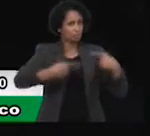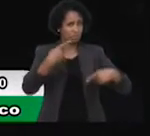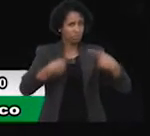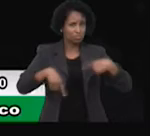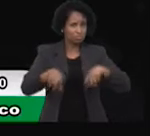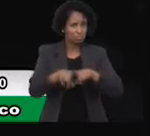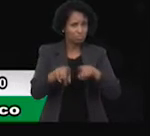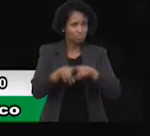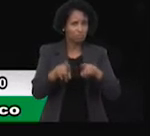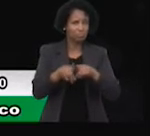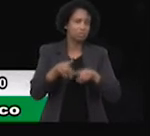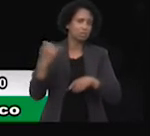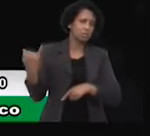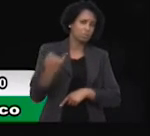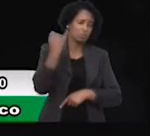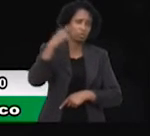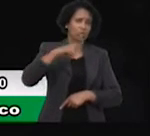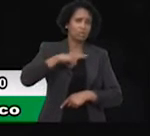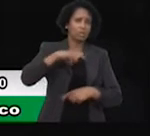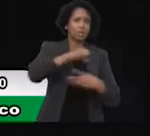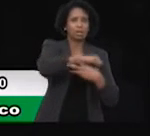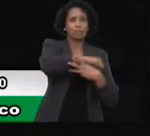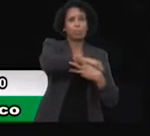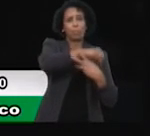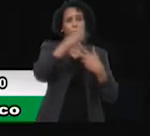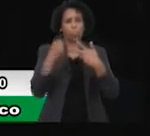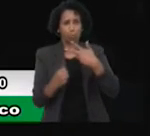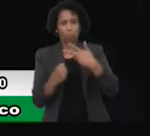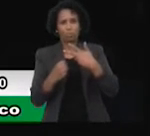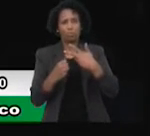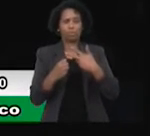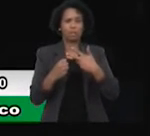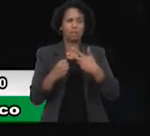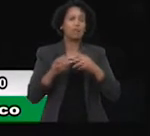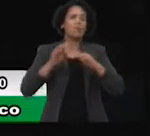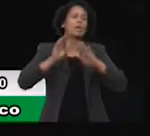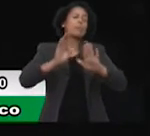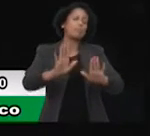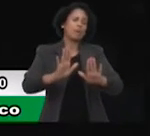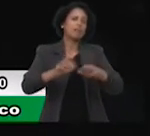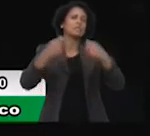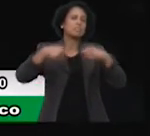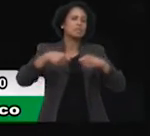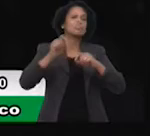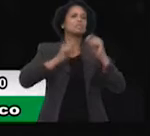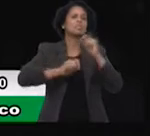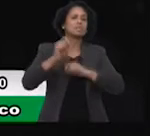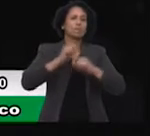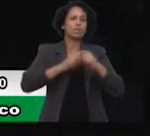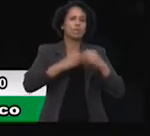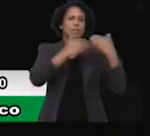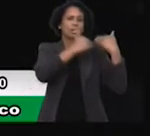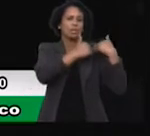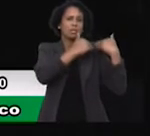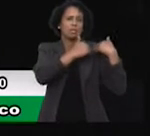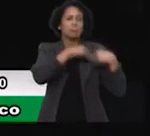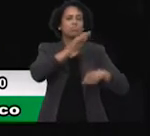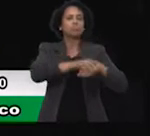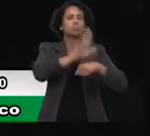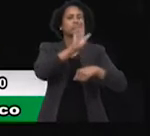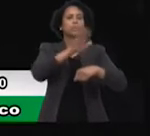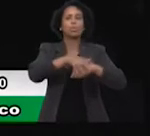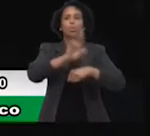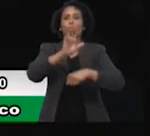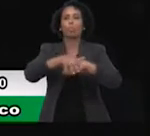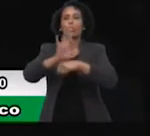como poderes independentes, mas tendo que ser harmônicos nas suas decisões, e a gente fica feliz de encerrar este mandato dando